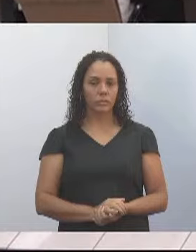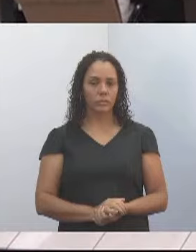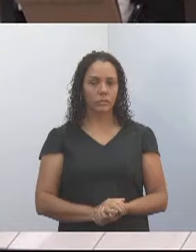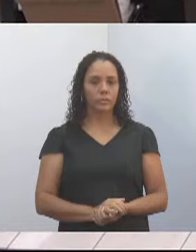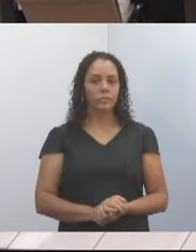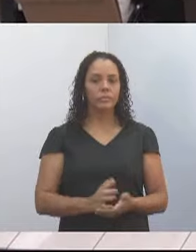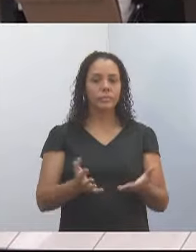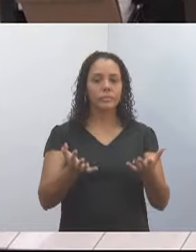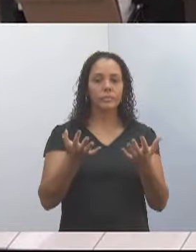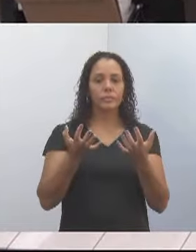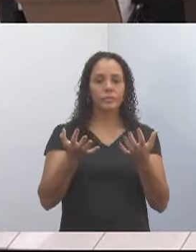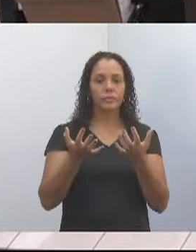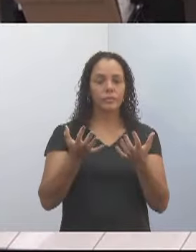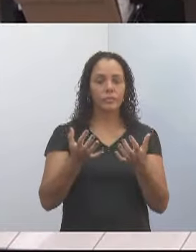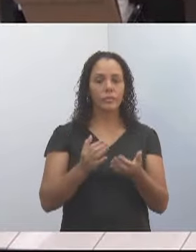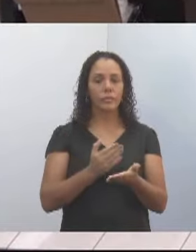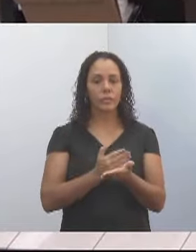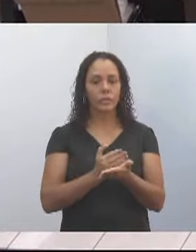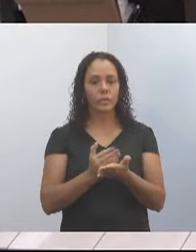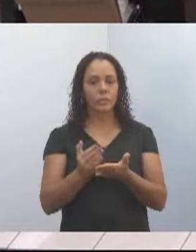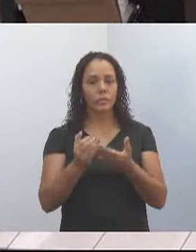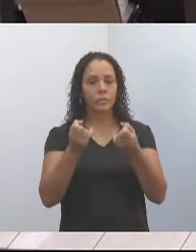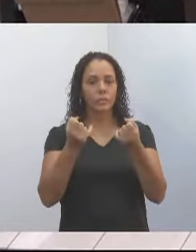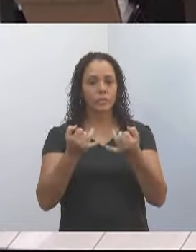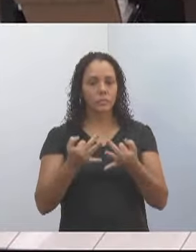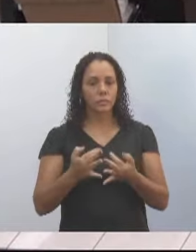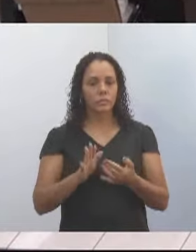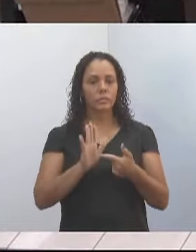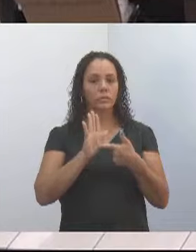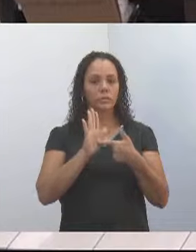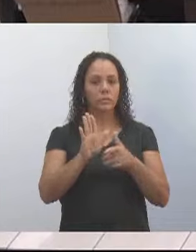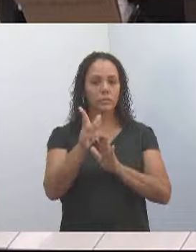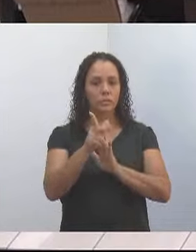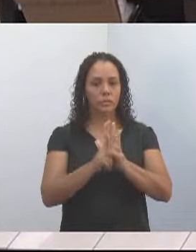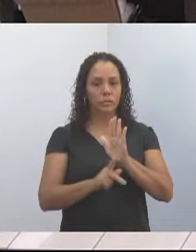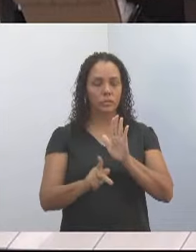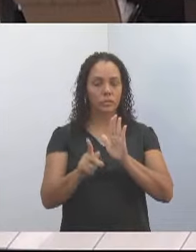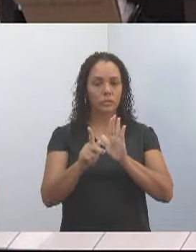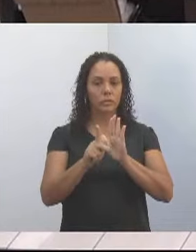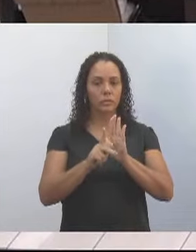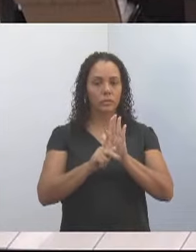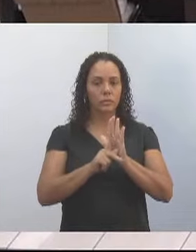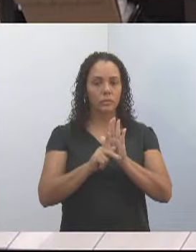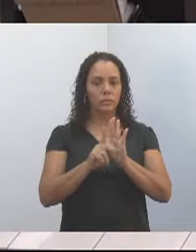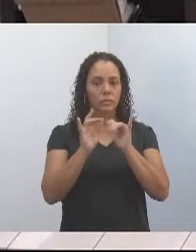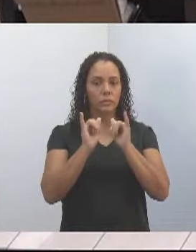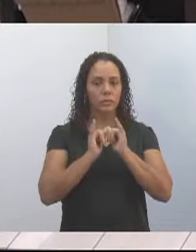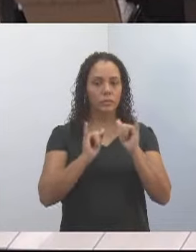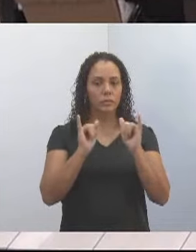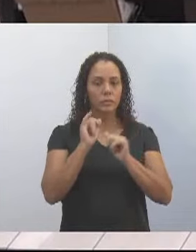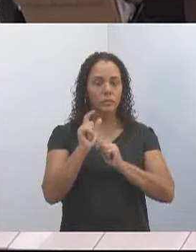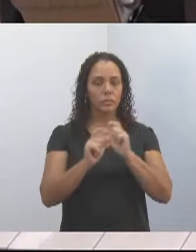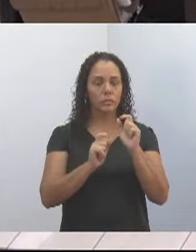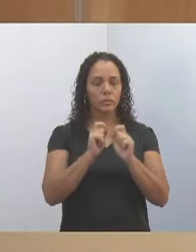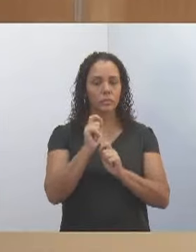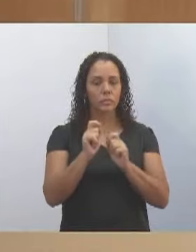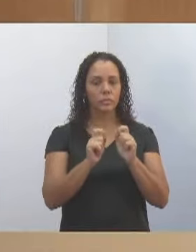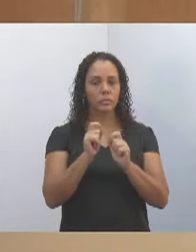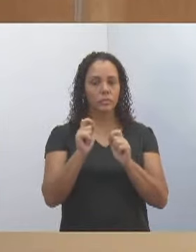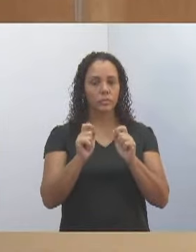Quero aqui iniciar minha fala sobre a apresentação do projeto, dizendo que